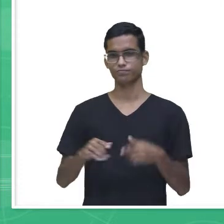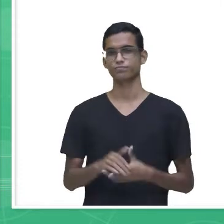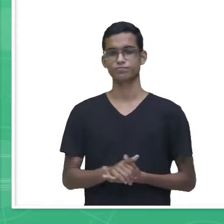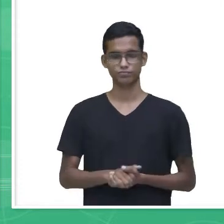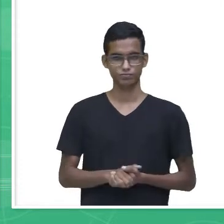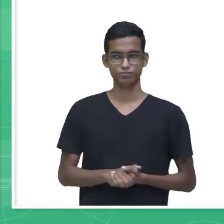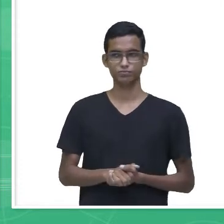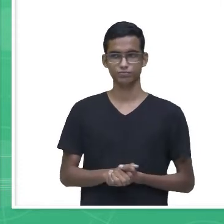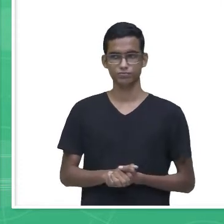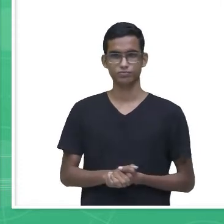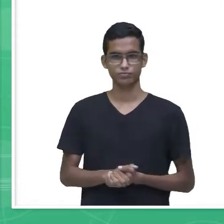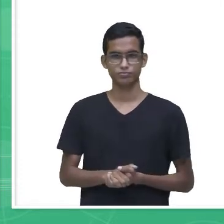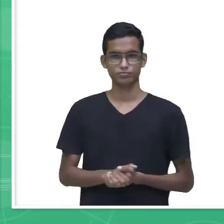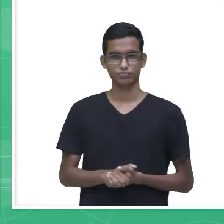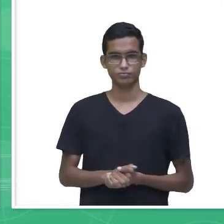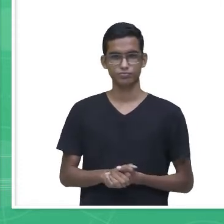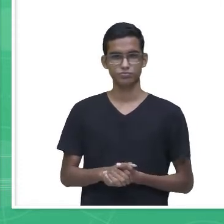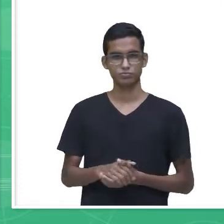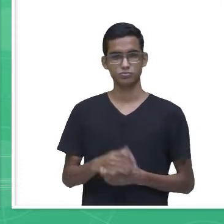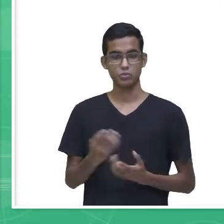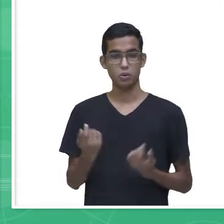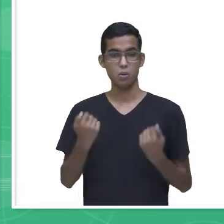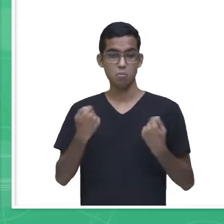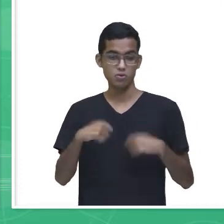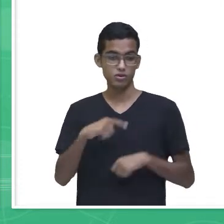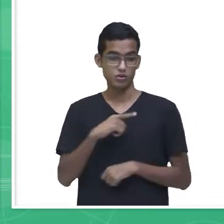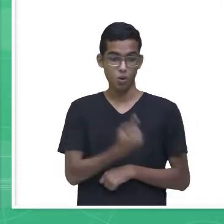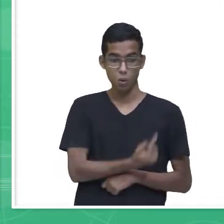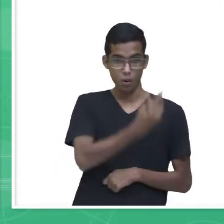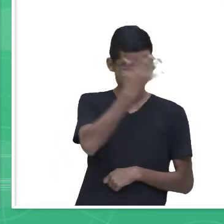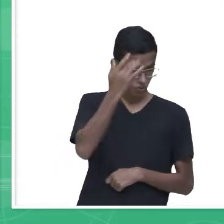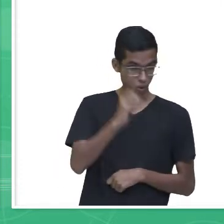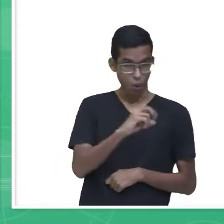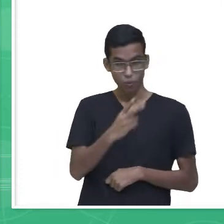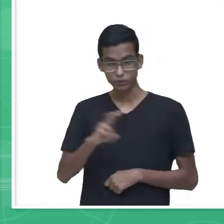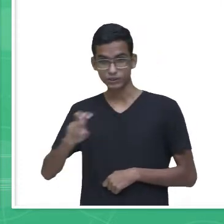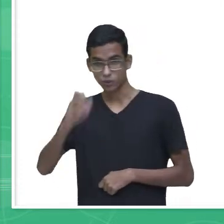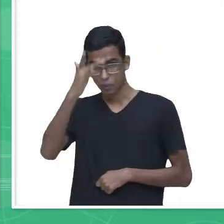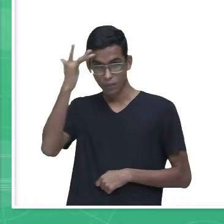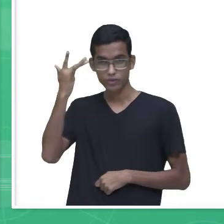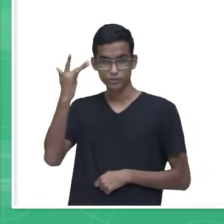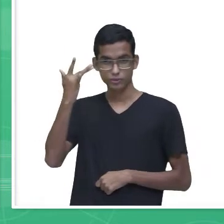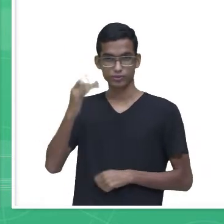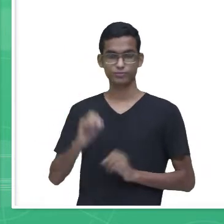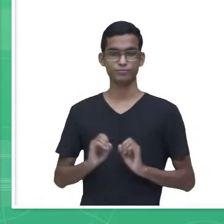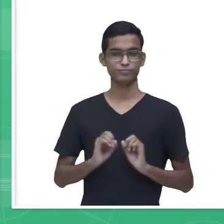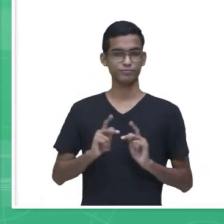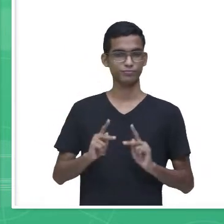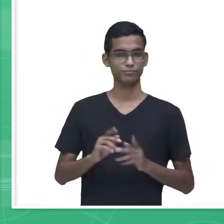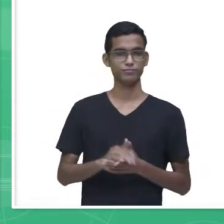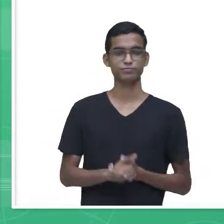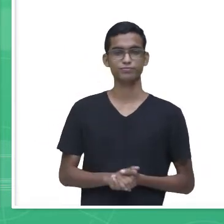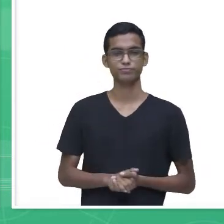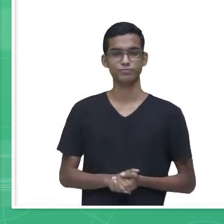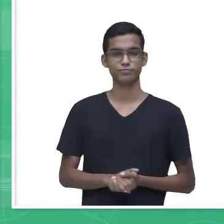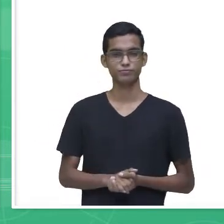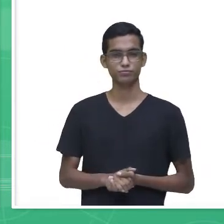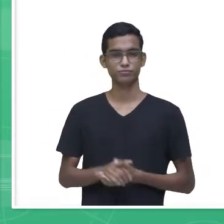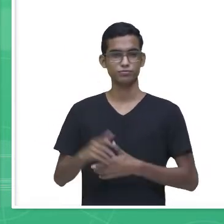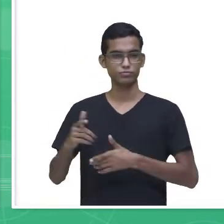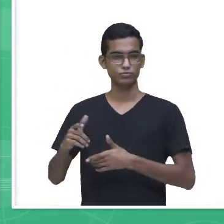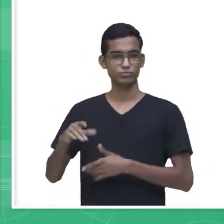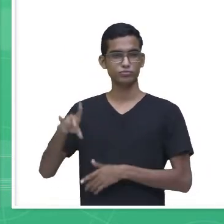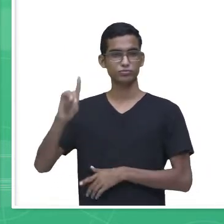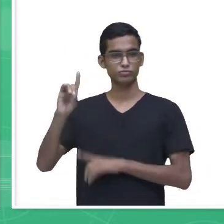que pode ser ou uma pessoa ou 5 pessoas nessa demonstração, não é isso? E é o que acontece também com a ginástica olímpica, que não tem